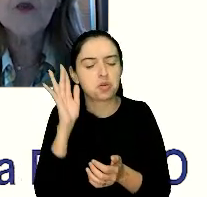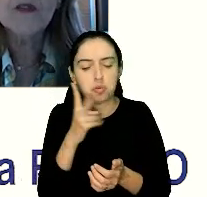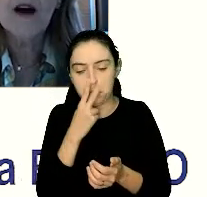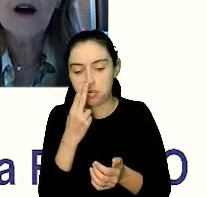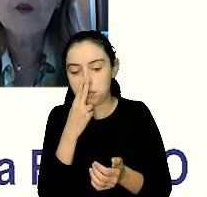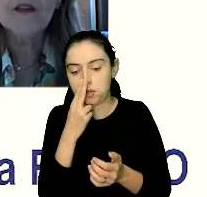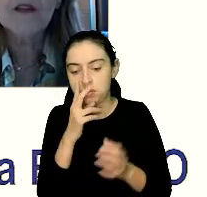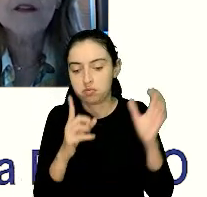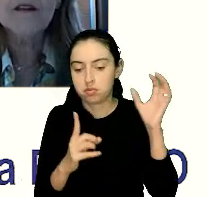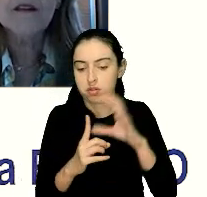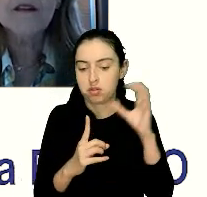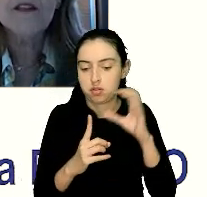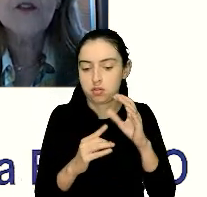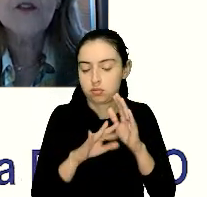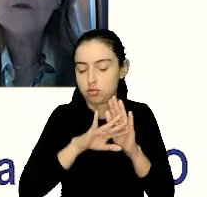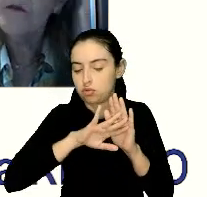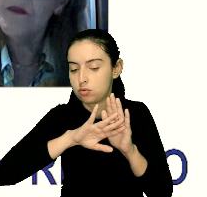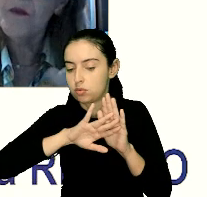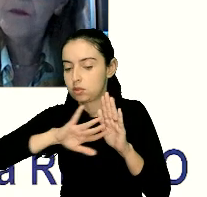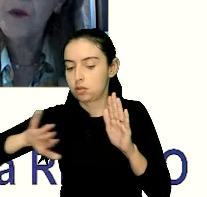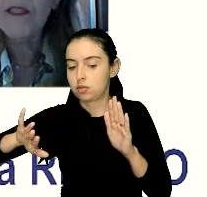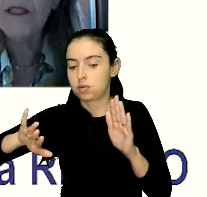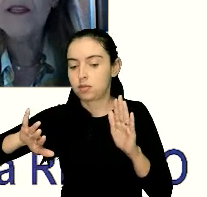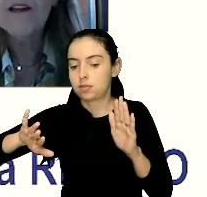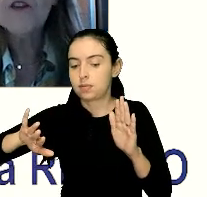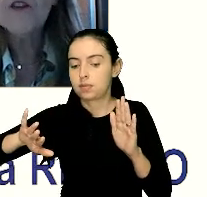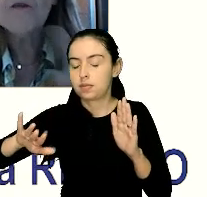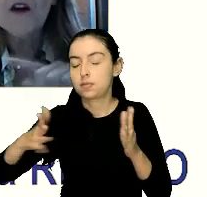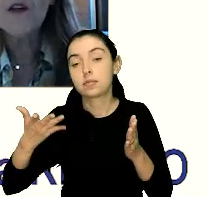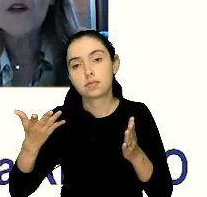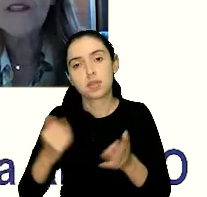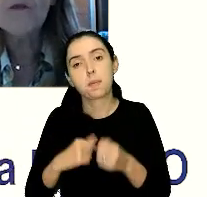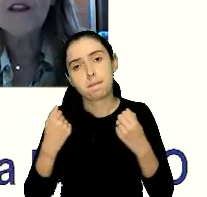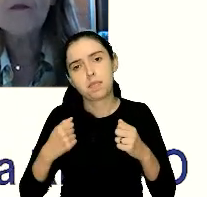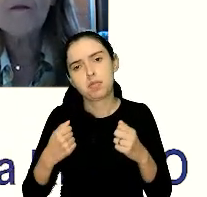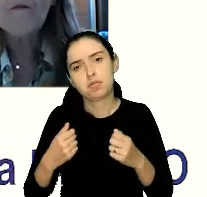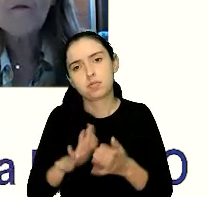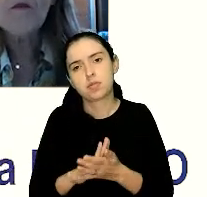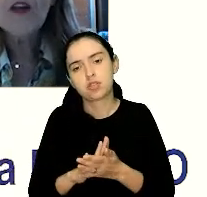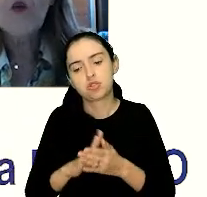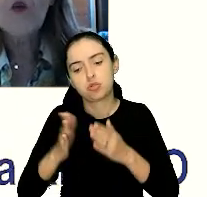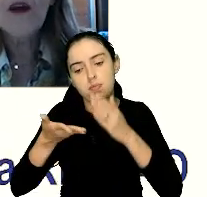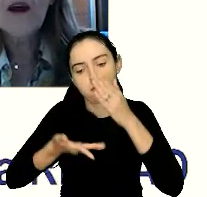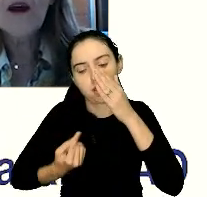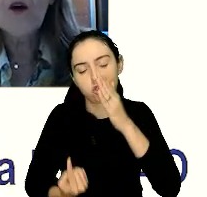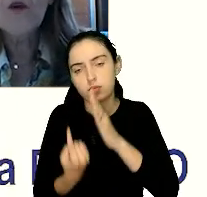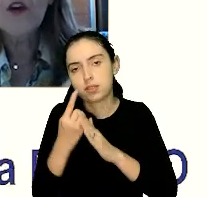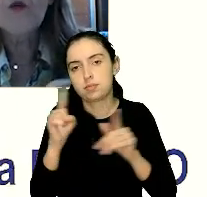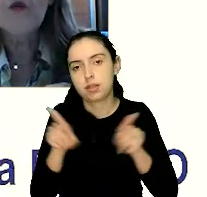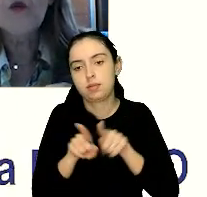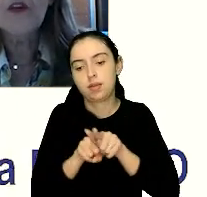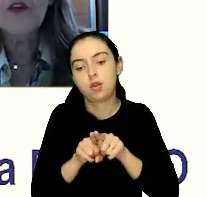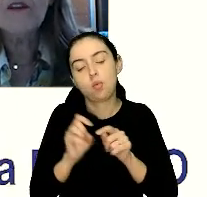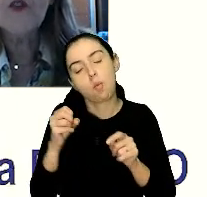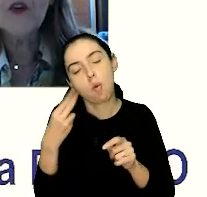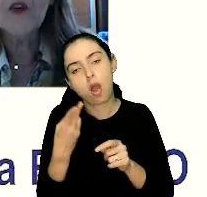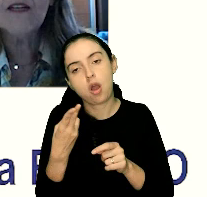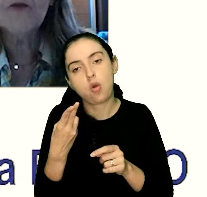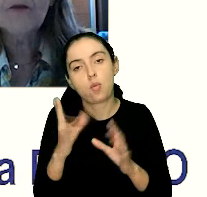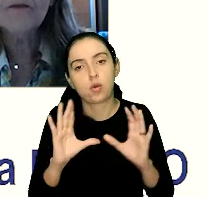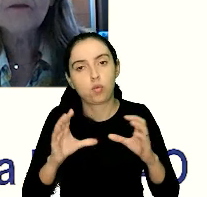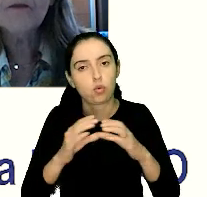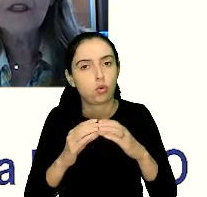assédio horizontal, né? Esse pode ser de baixo para cima também. Ou é alguém do grupo que